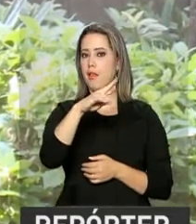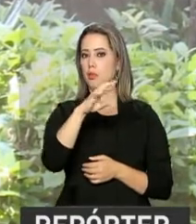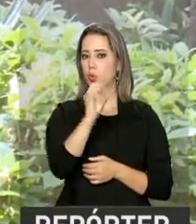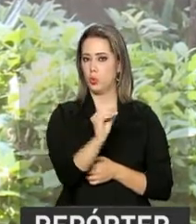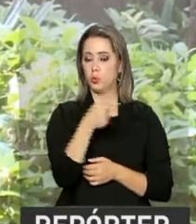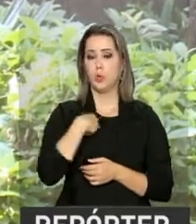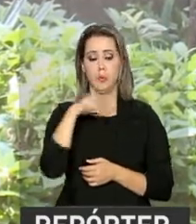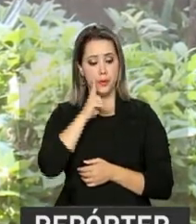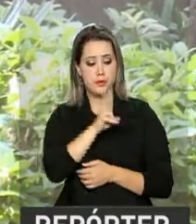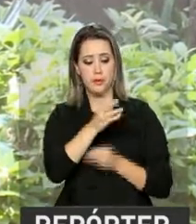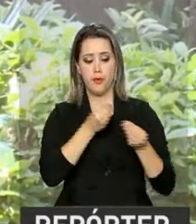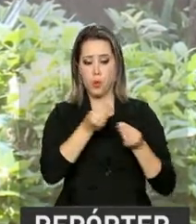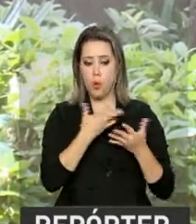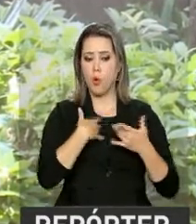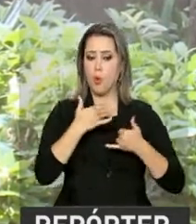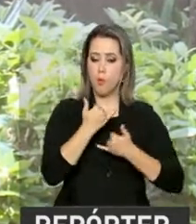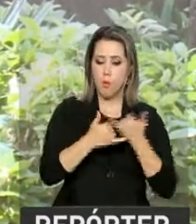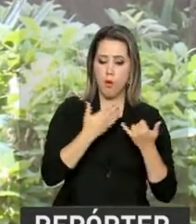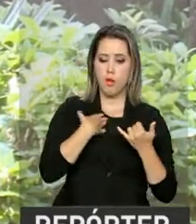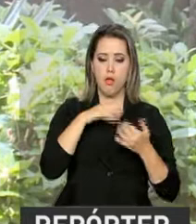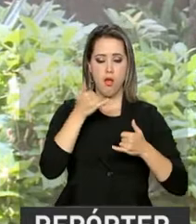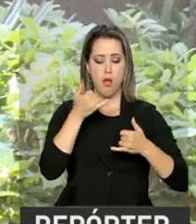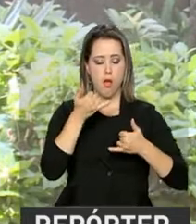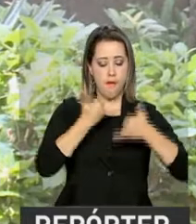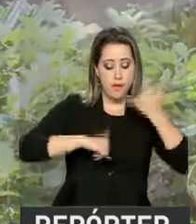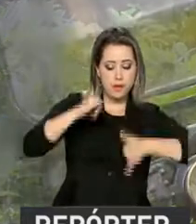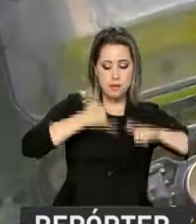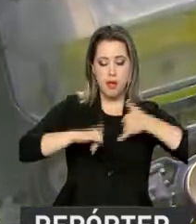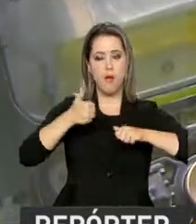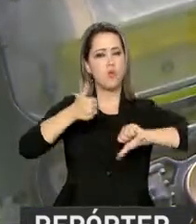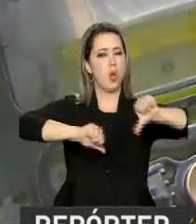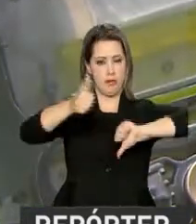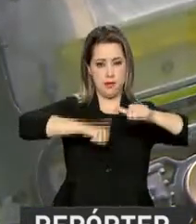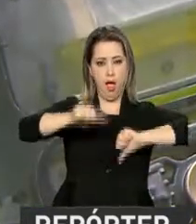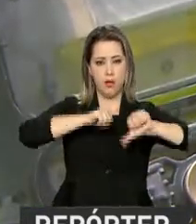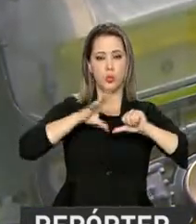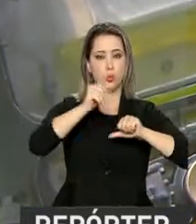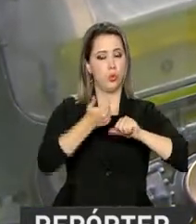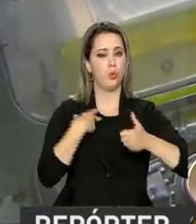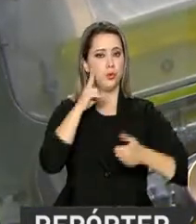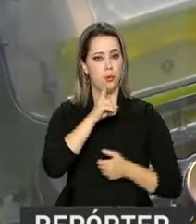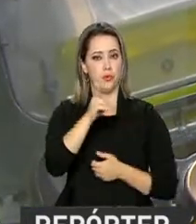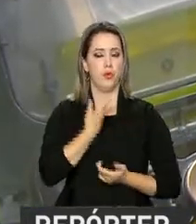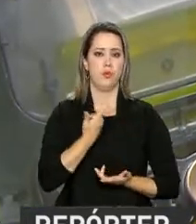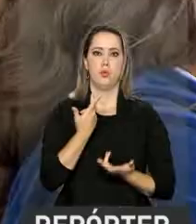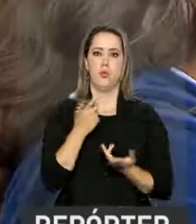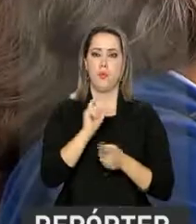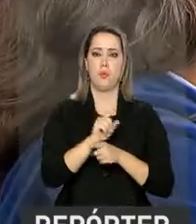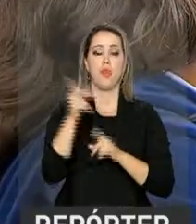produto passou por ensaios físicos químicos mecânicos é toxicológicos outro alerta importante